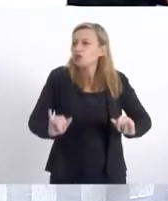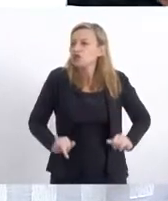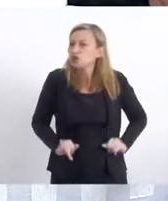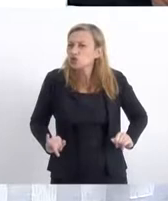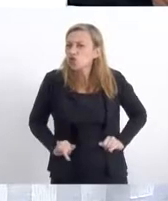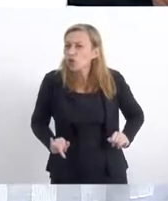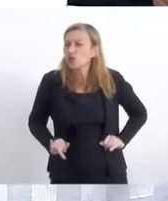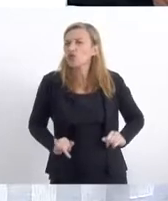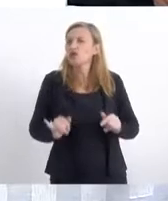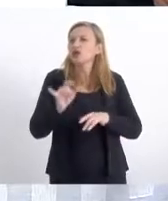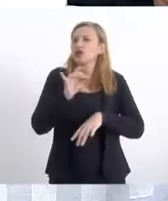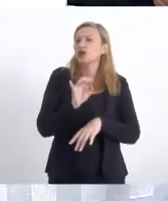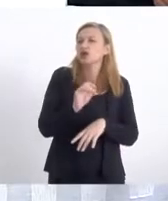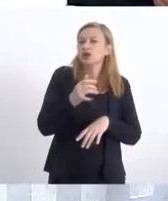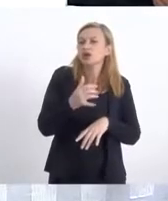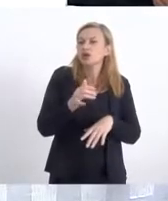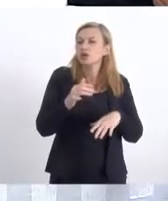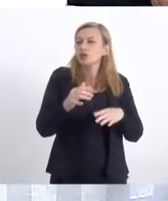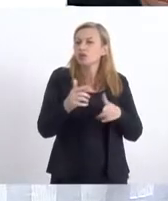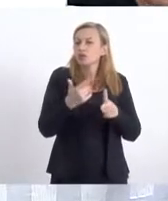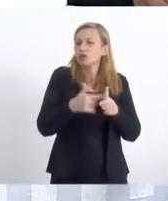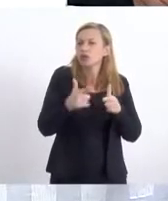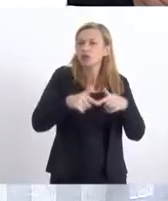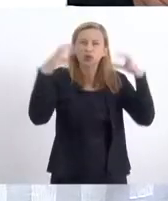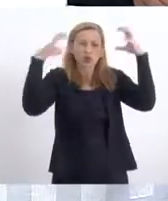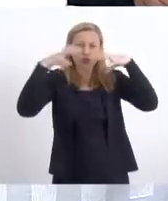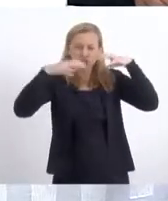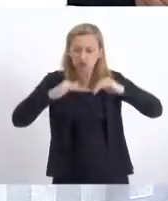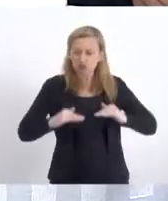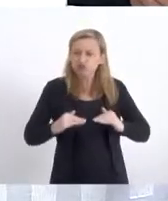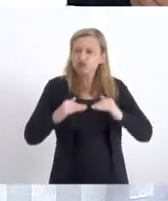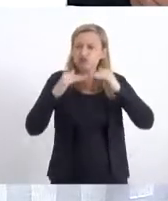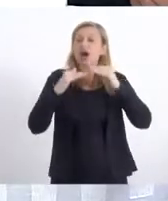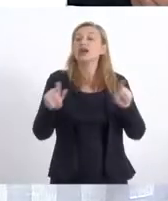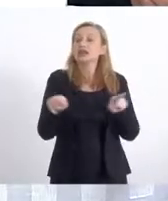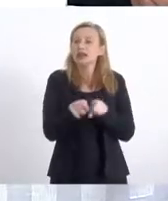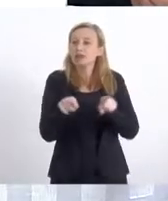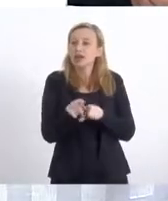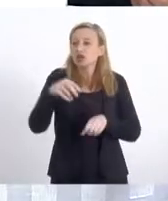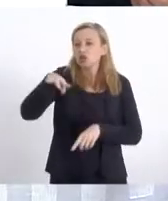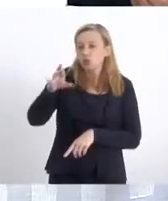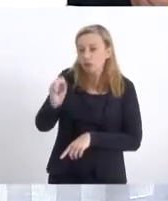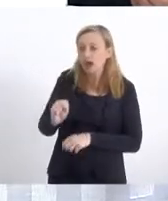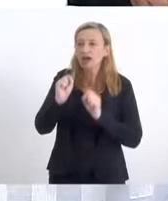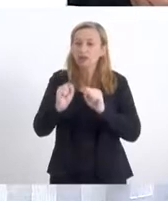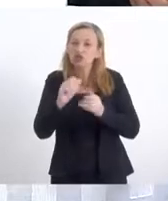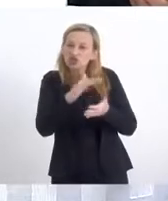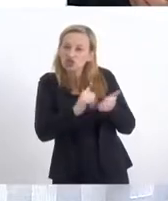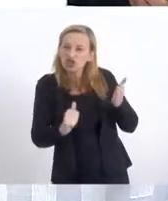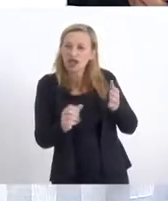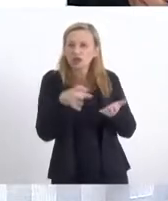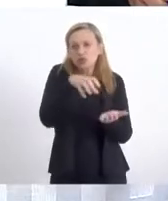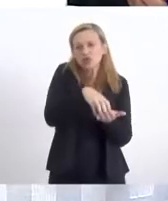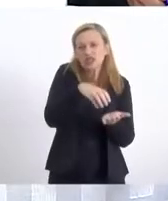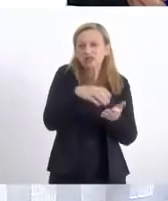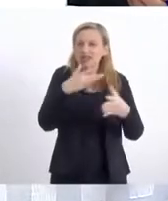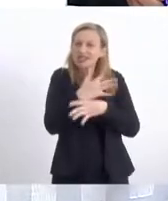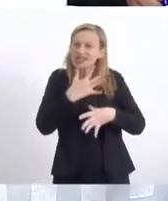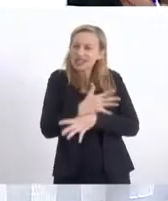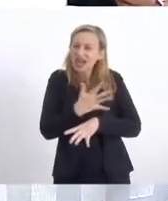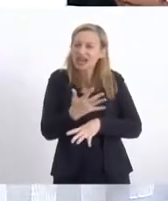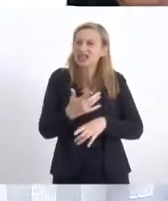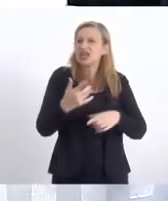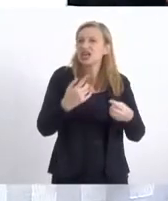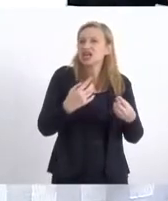enchentes, também a questão de um arco para que a gente possa retirar do centro das cidades esse